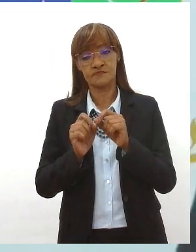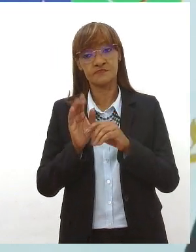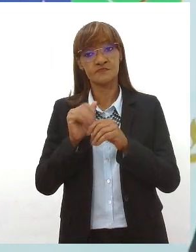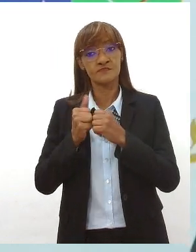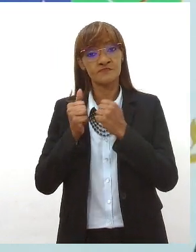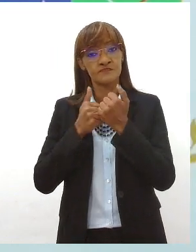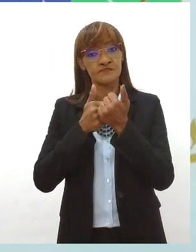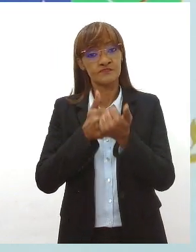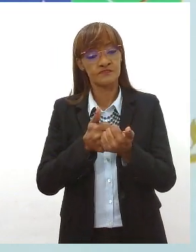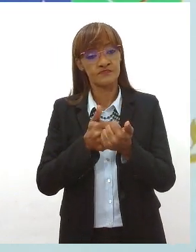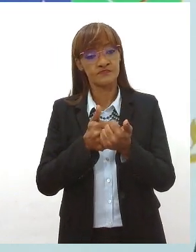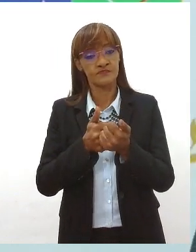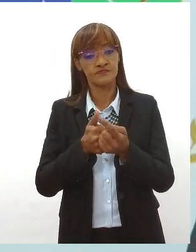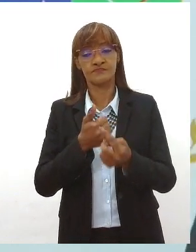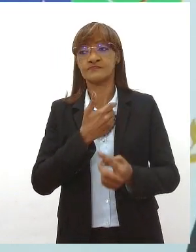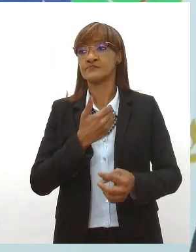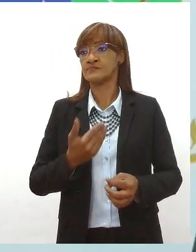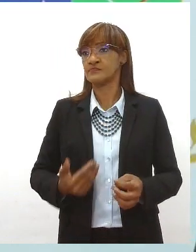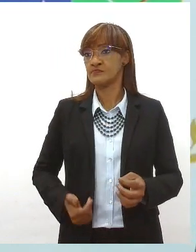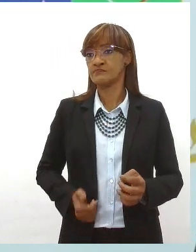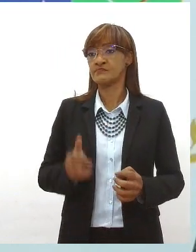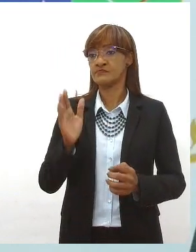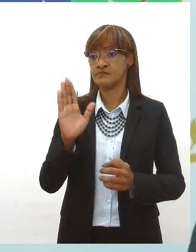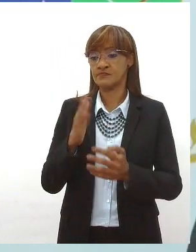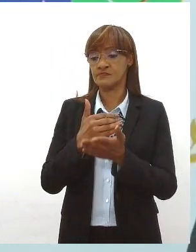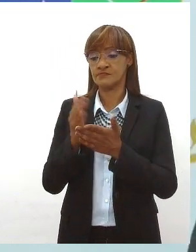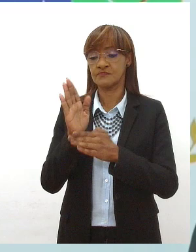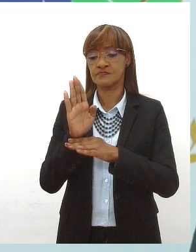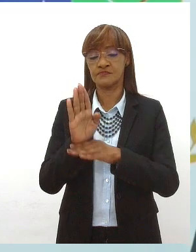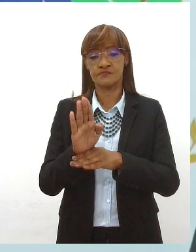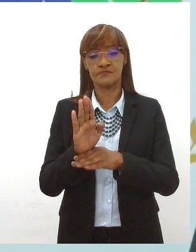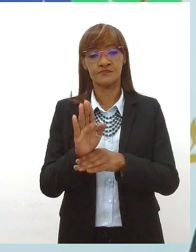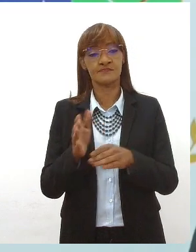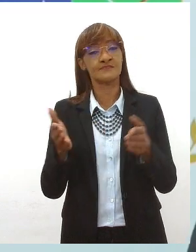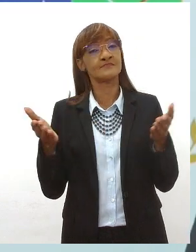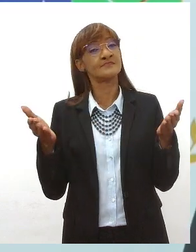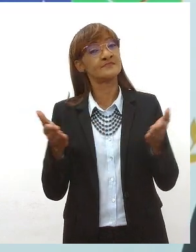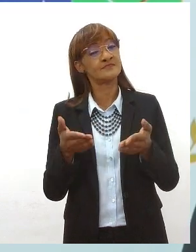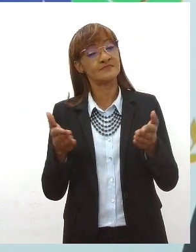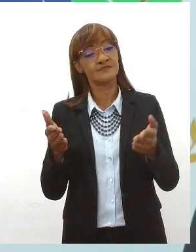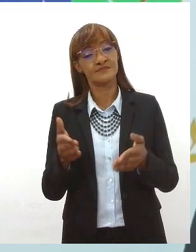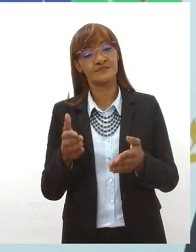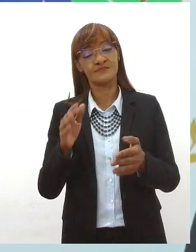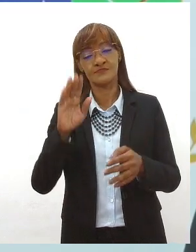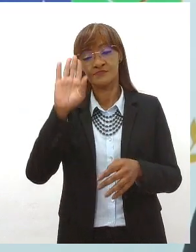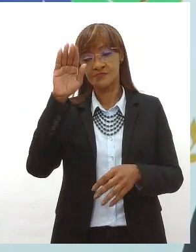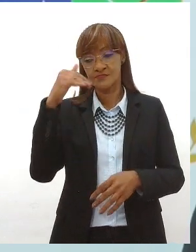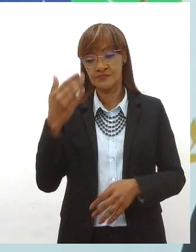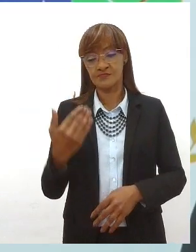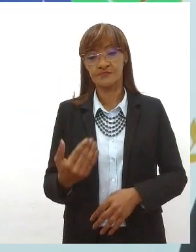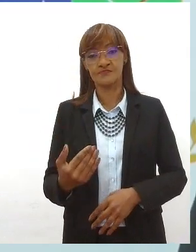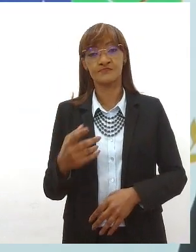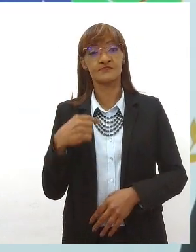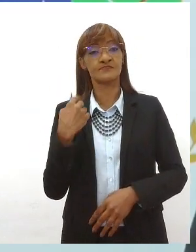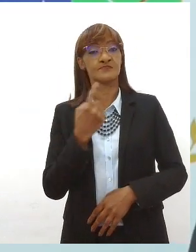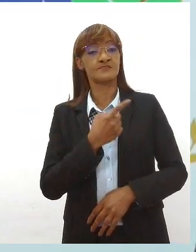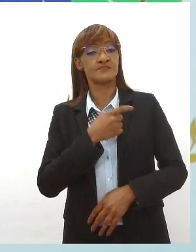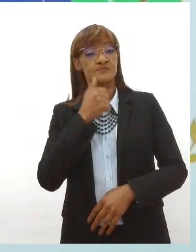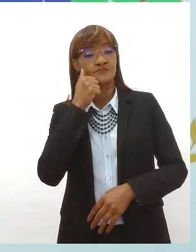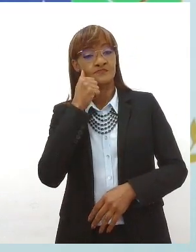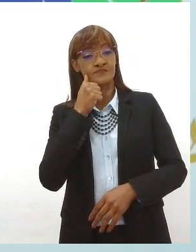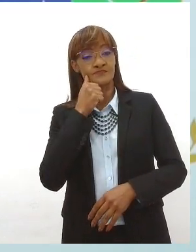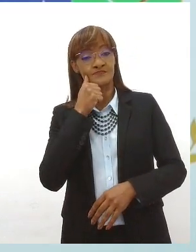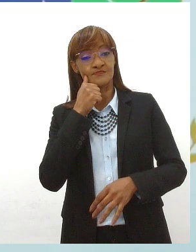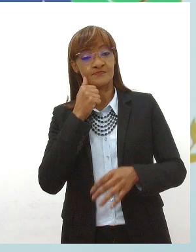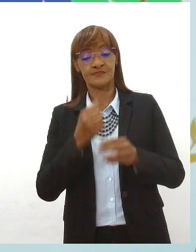a mão e hoje, mais do que justo, em homenagem a todas nós mulheres, ele lança esse projeto do Cartão Mais.